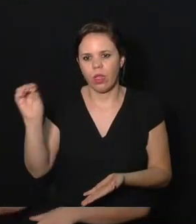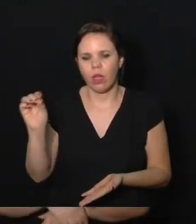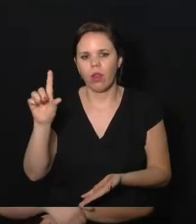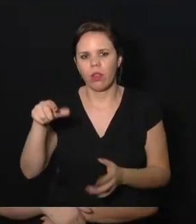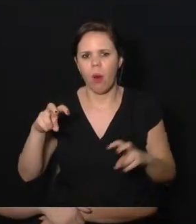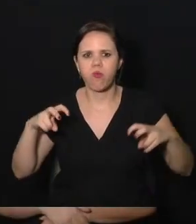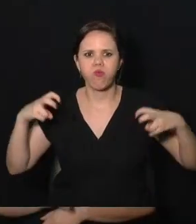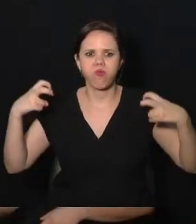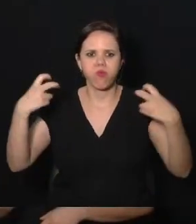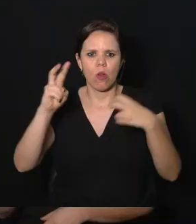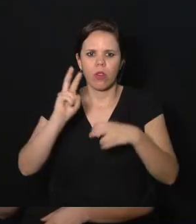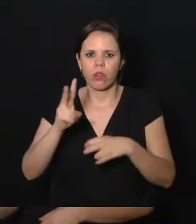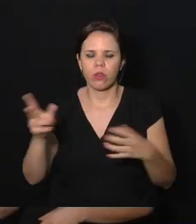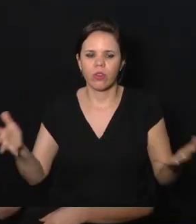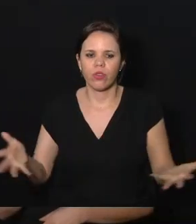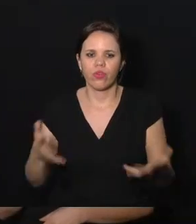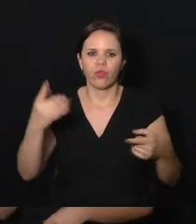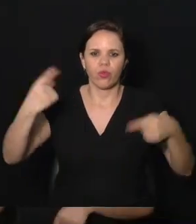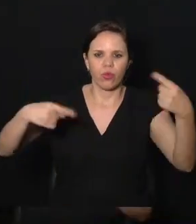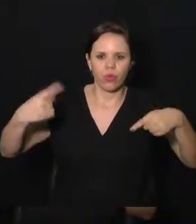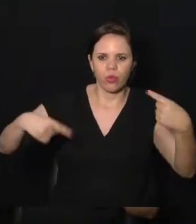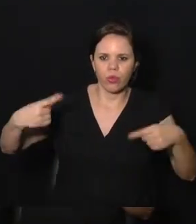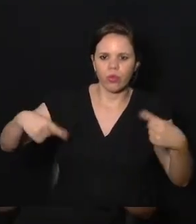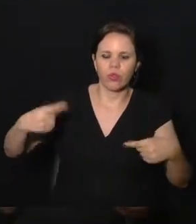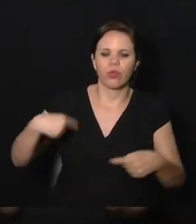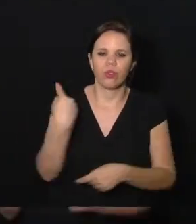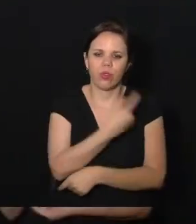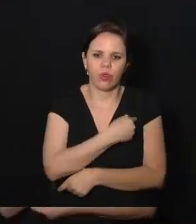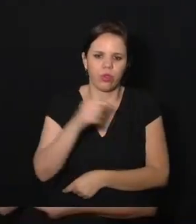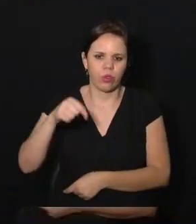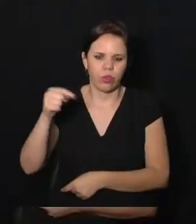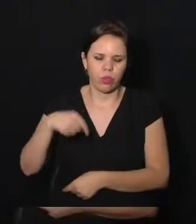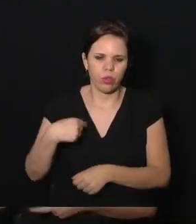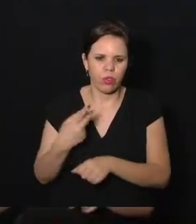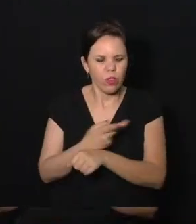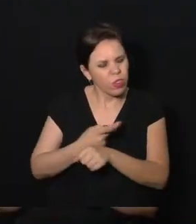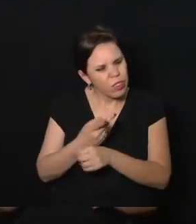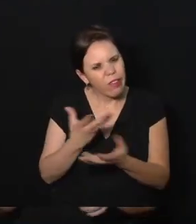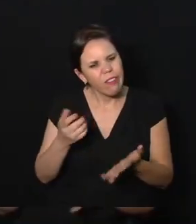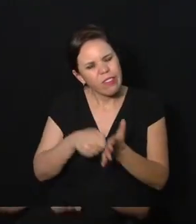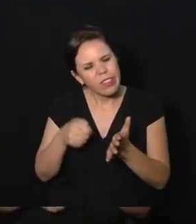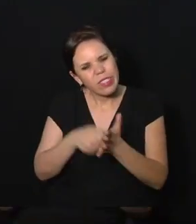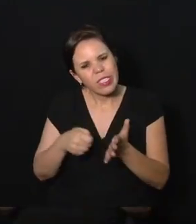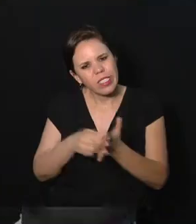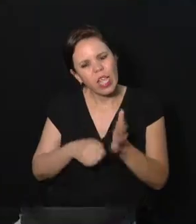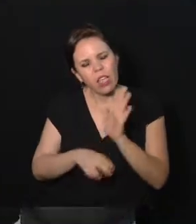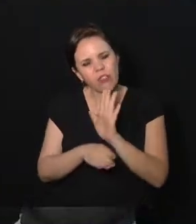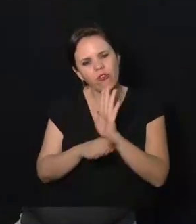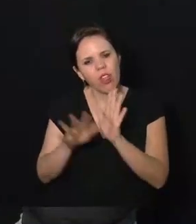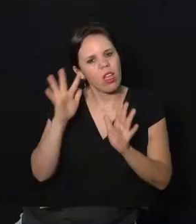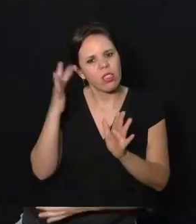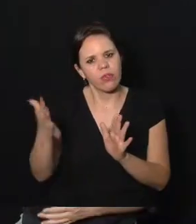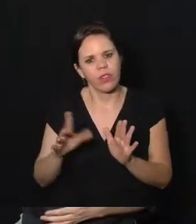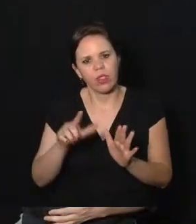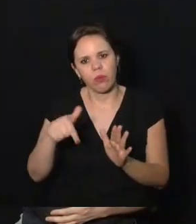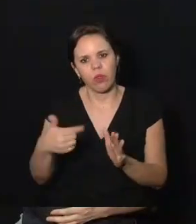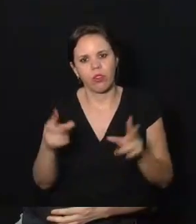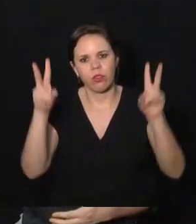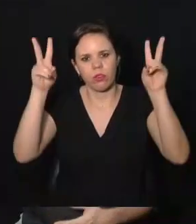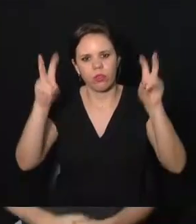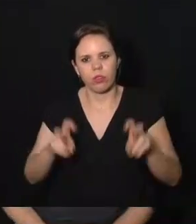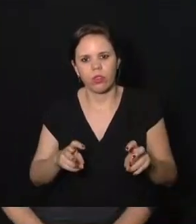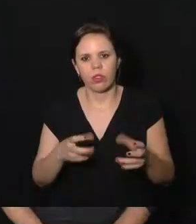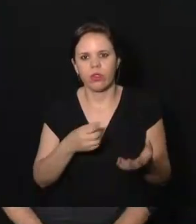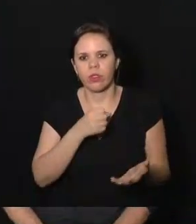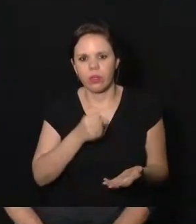sempre foi motivo de discussão nossa e de buscar uma saída para aquela situação. Em seguida, o tema foi debatido